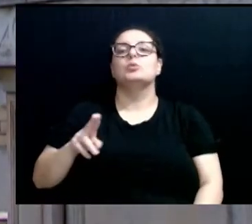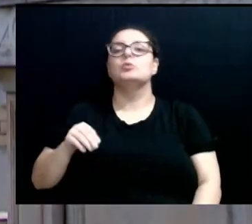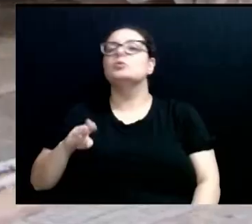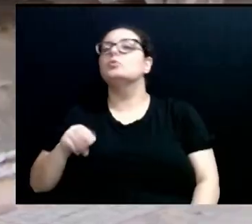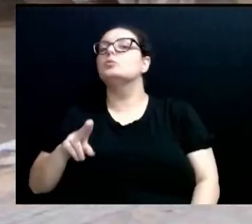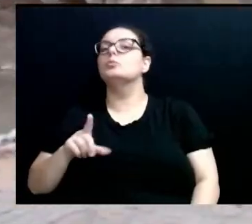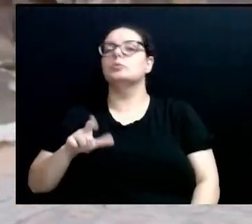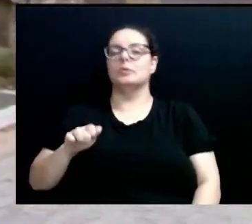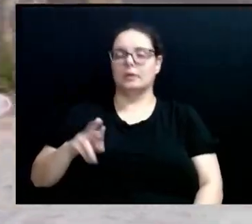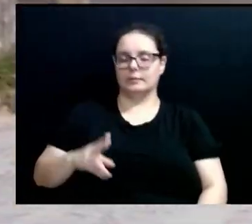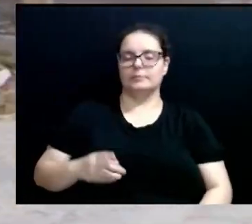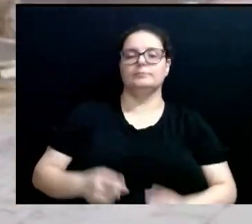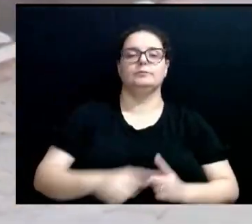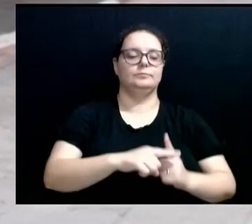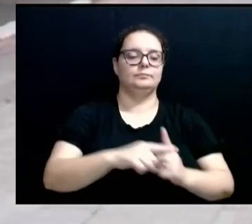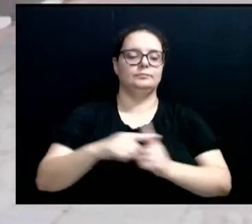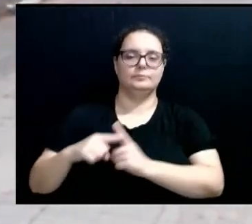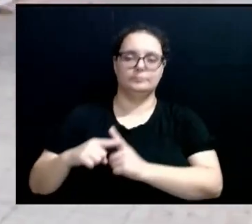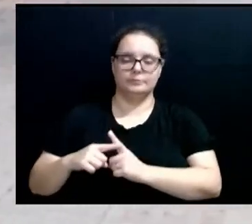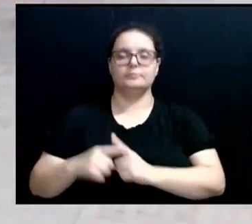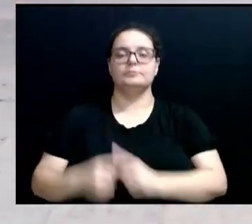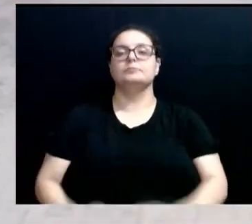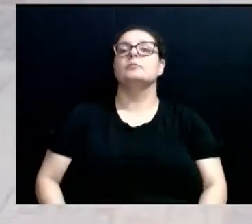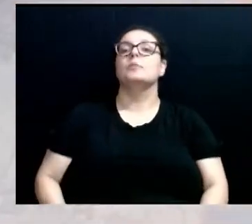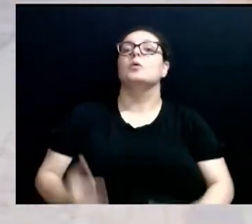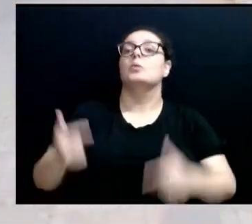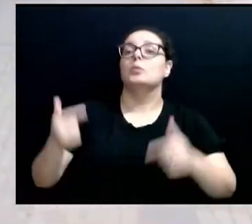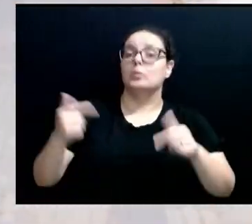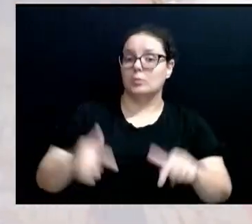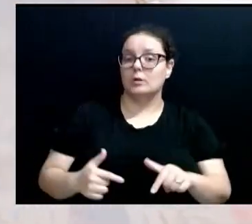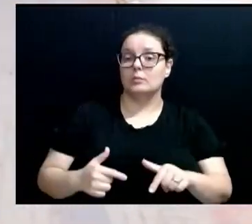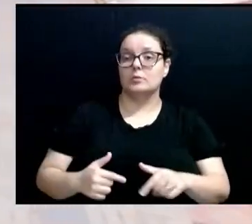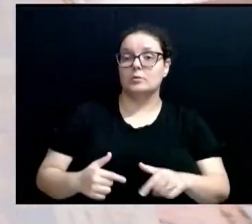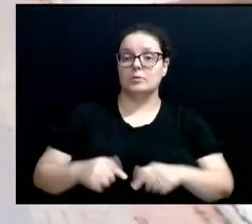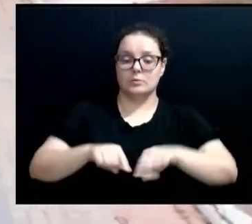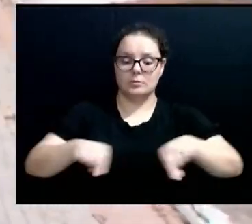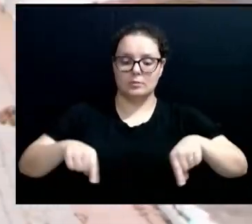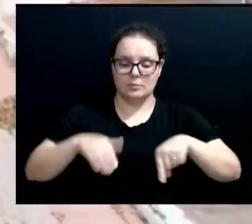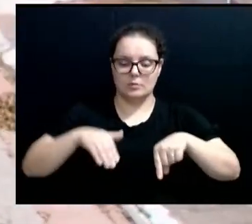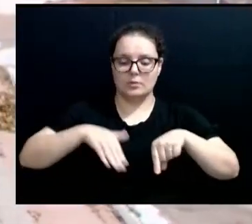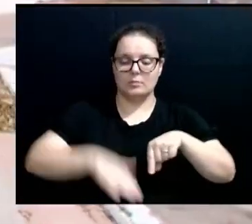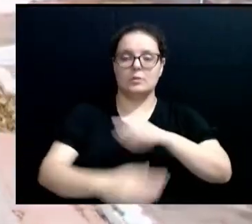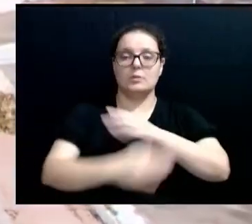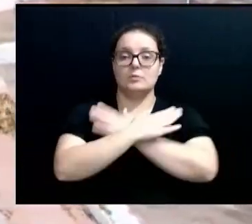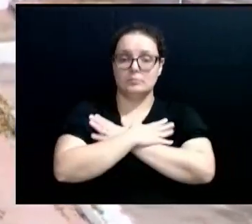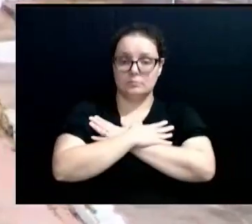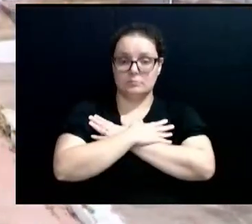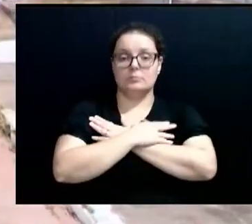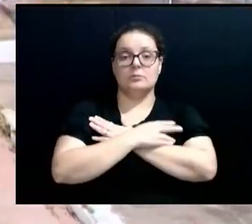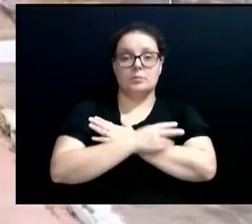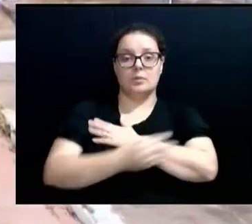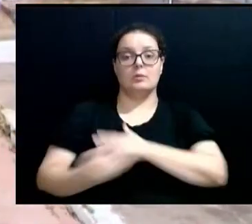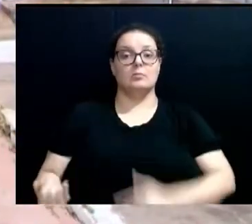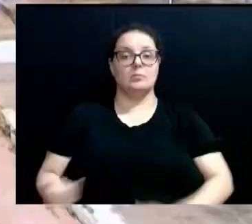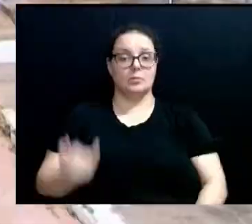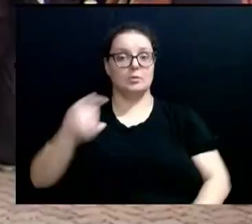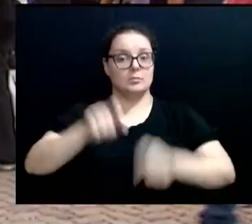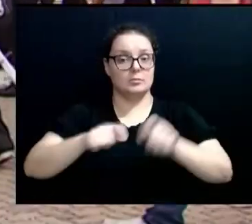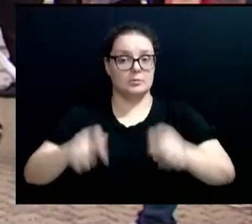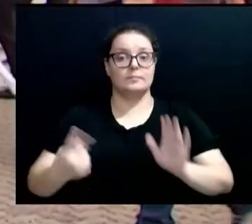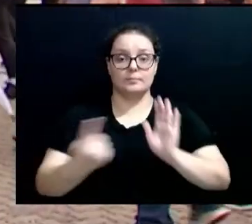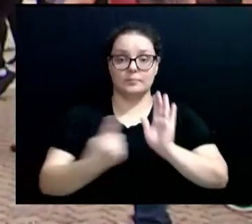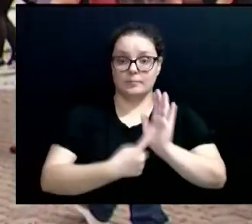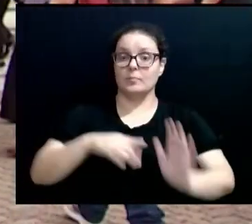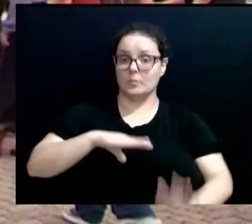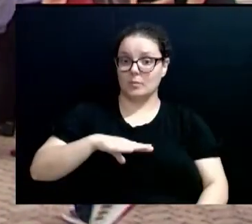145 anos, o espaço se tornou local de sepultamento de personalidades que marcaram a história de Campinas e do Brasil.